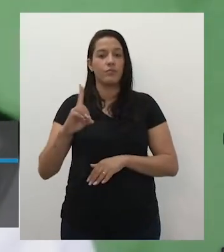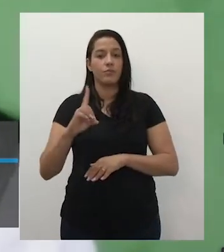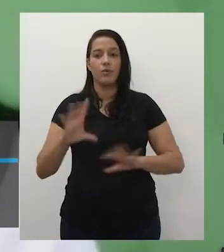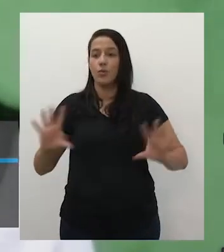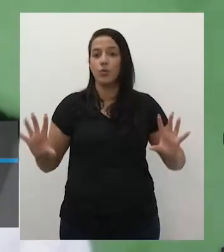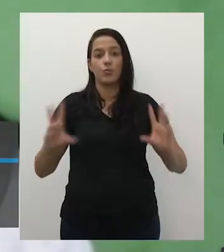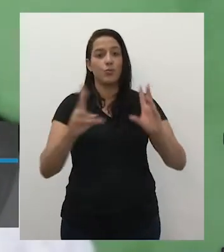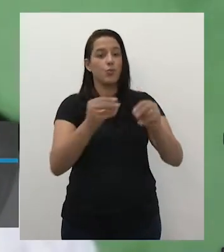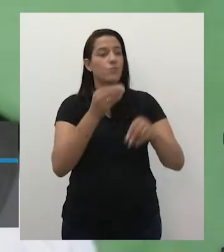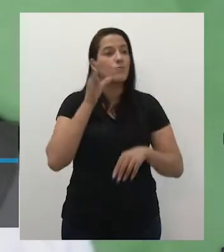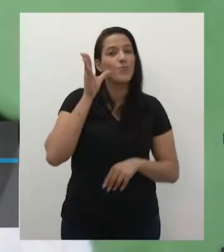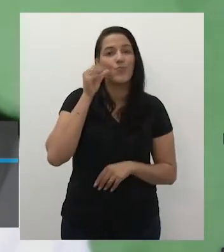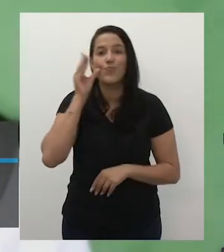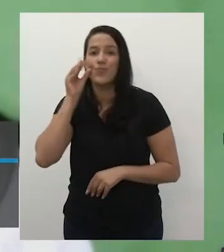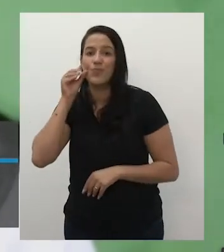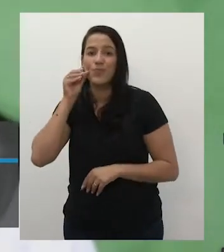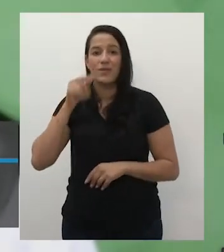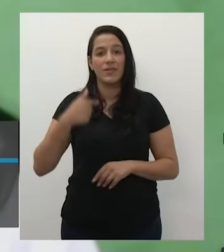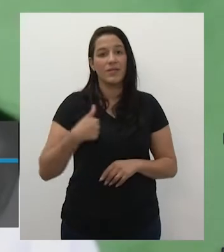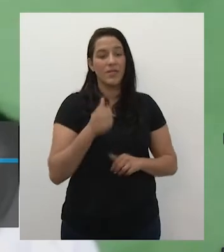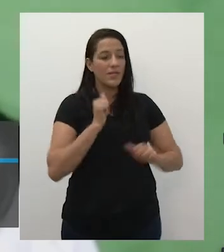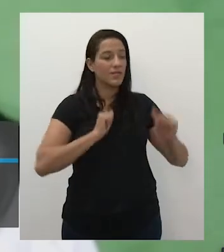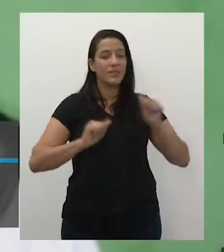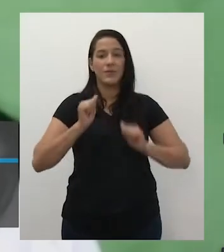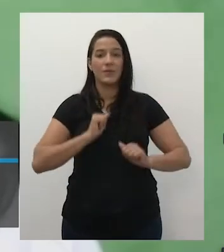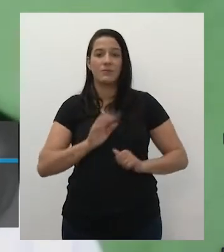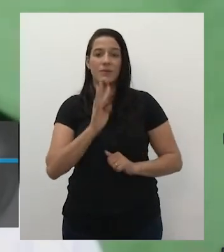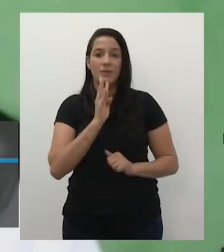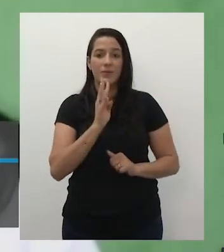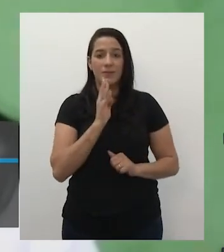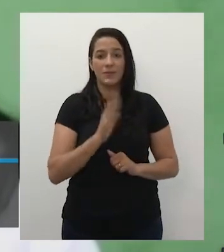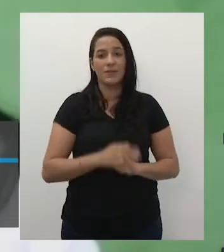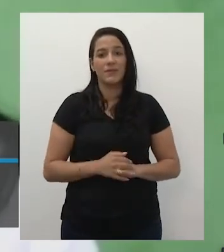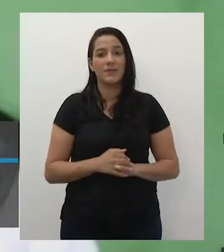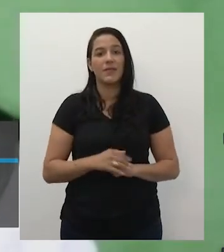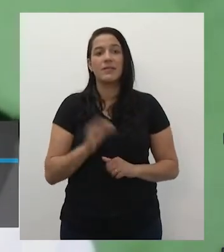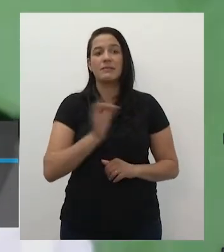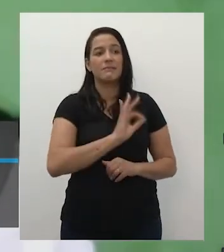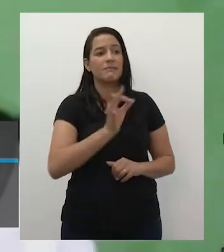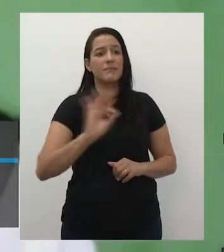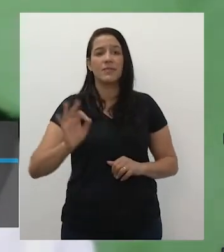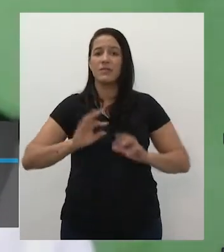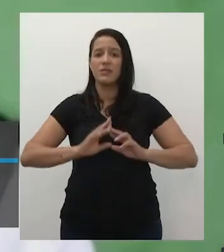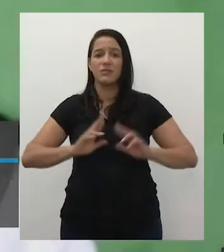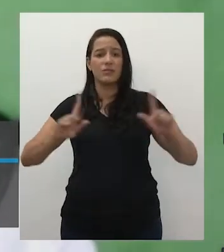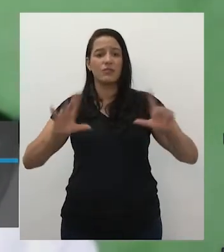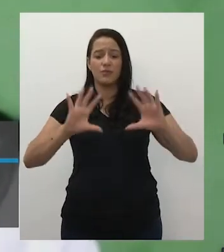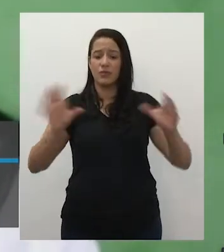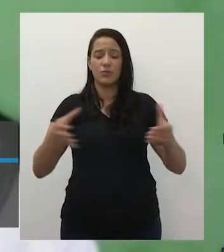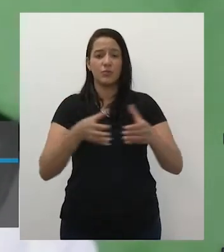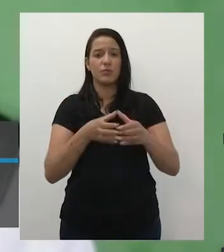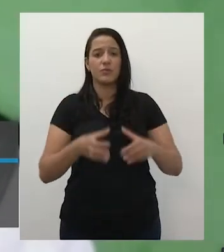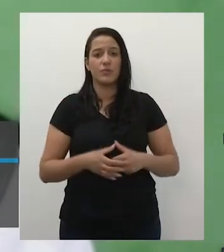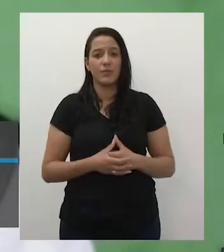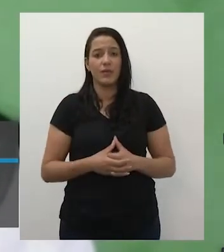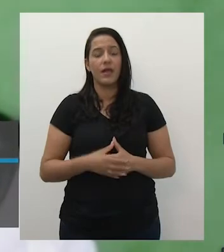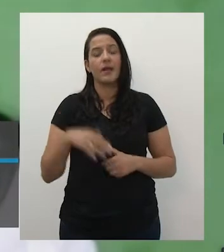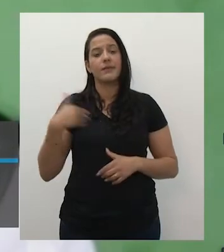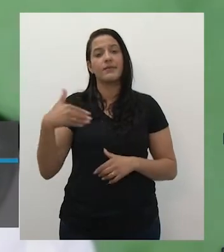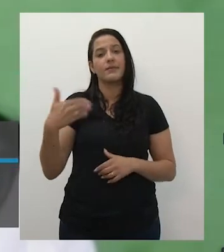universidade. Também não sabia o que fazer, como fazer. Ao terminar o ensino superior, eu fui